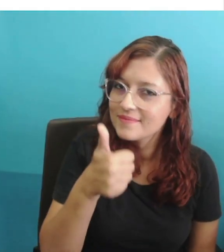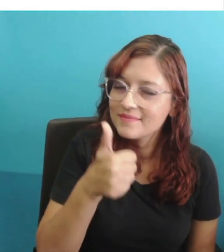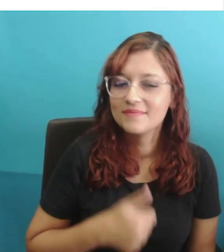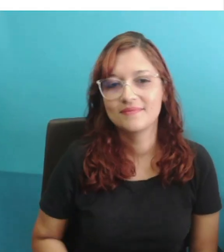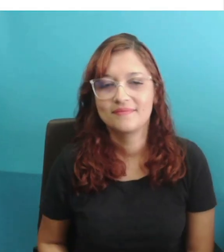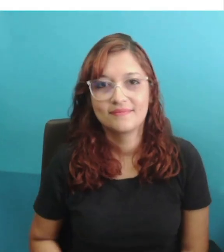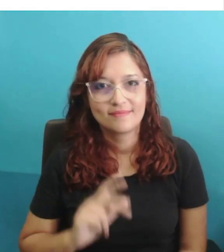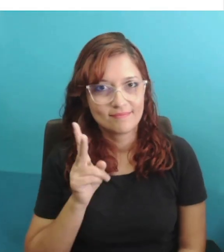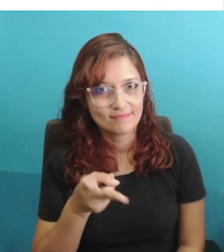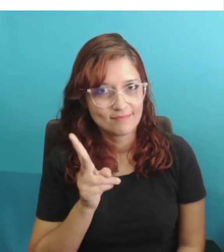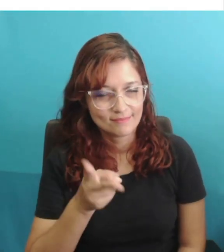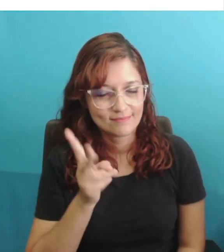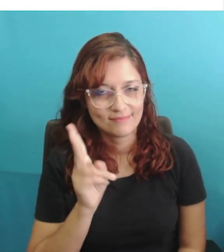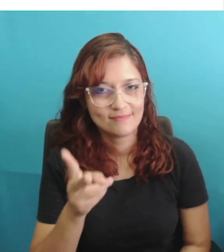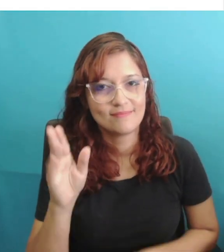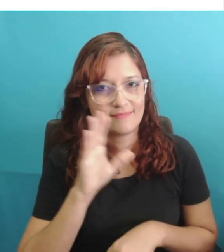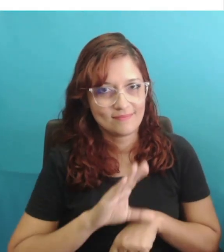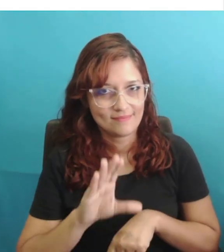Olá, tudo bem?